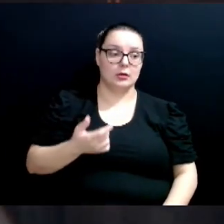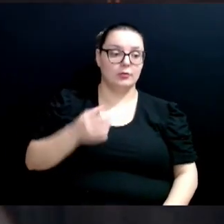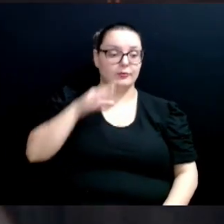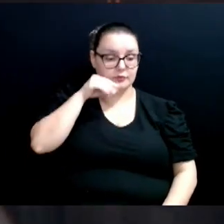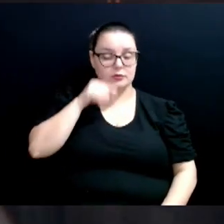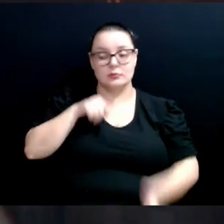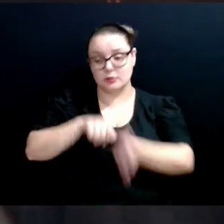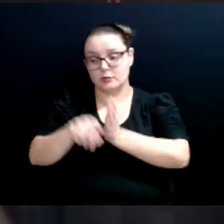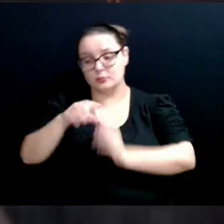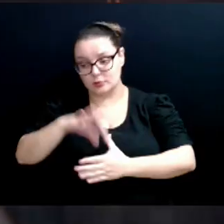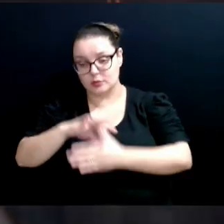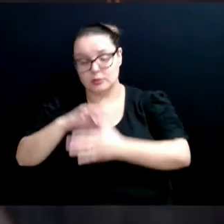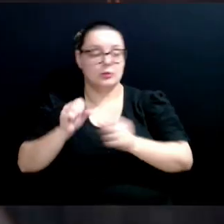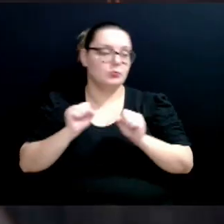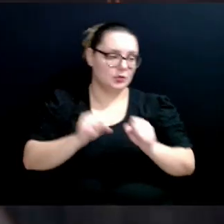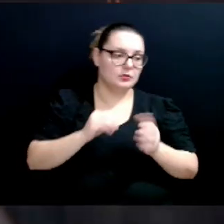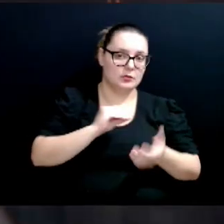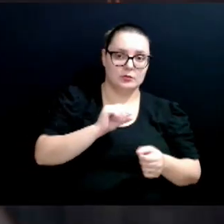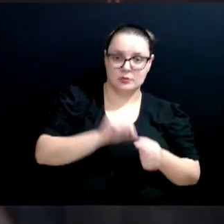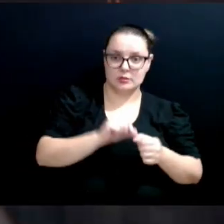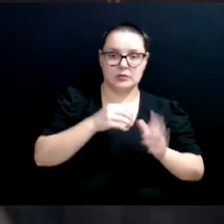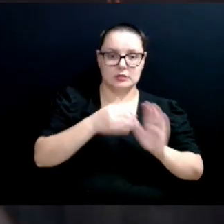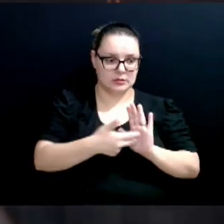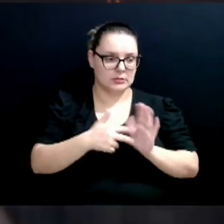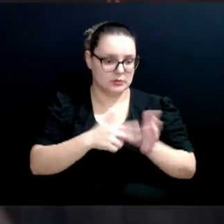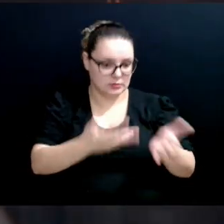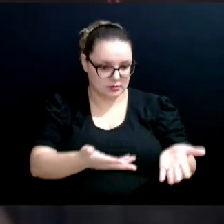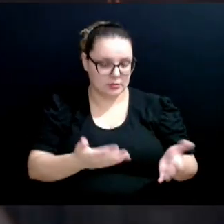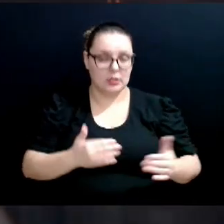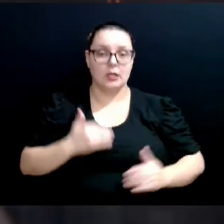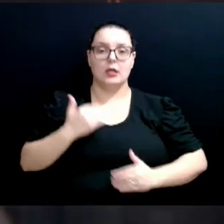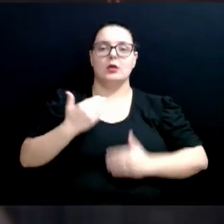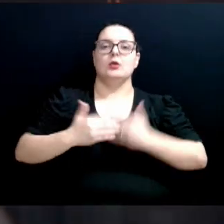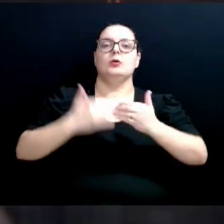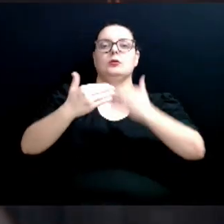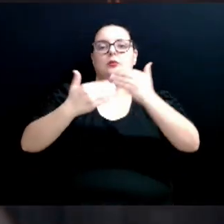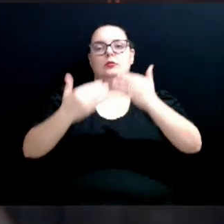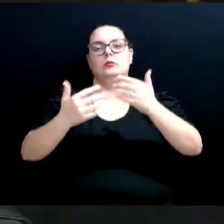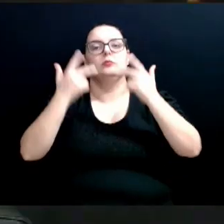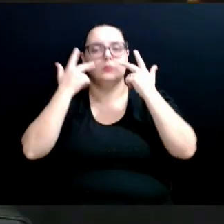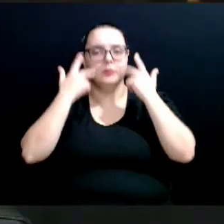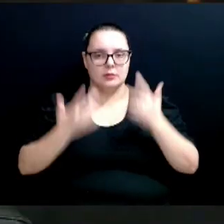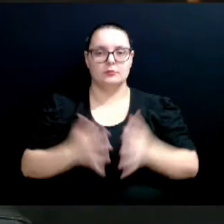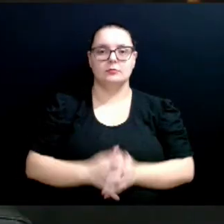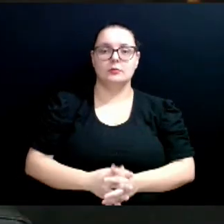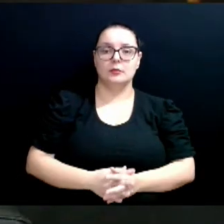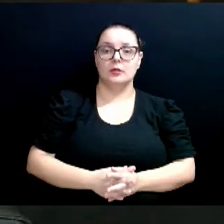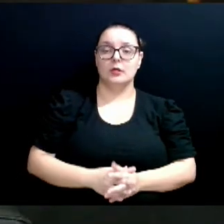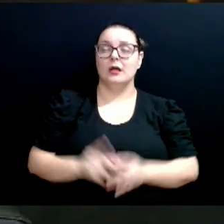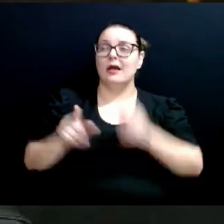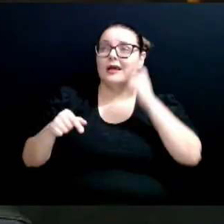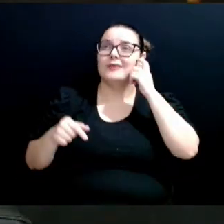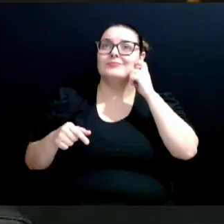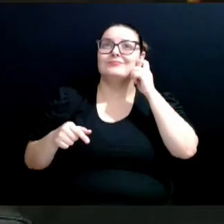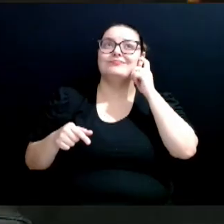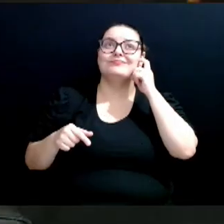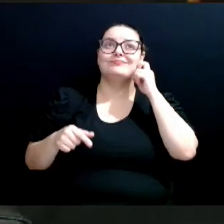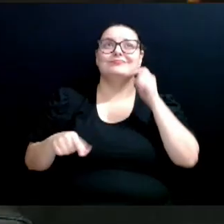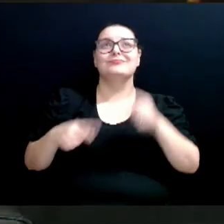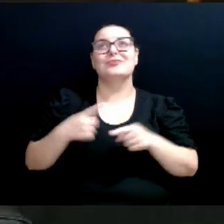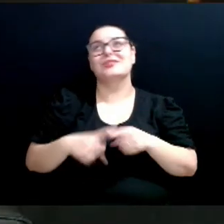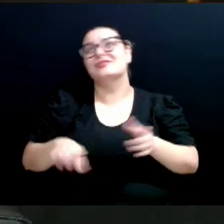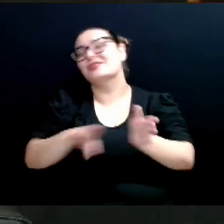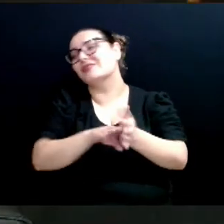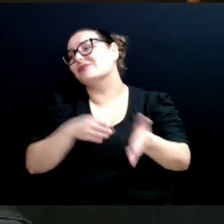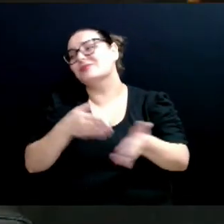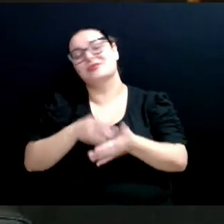fazer dessa forma? Então, nesse sentido, vai construindo algo um pouco mais natural. Porque chegar no limite não é legal, né? É interessante a gente pensar que